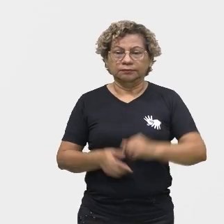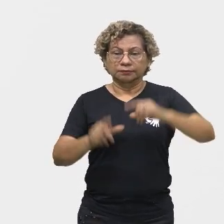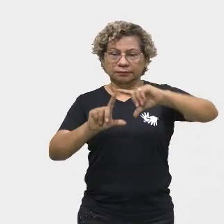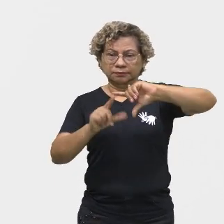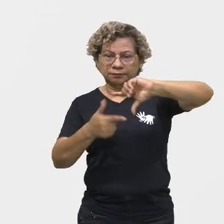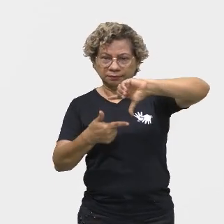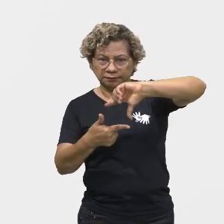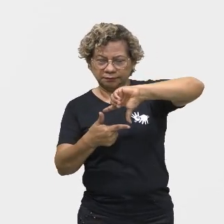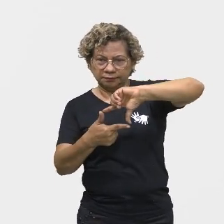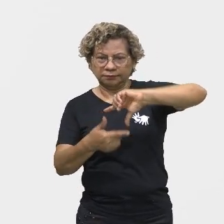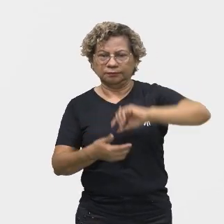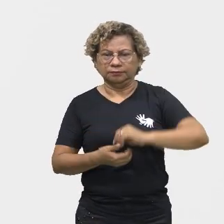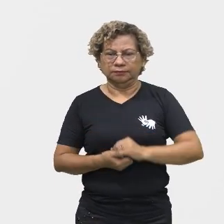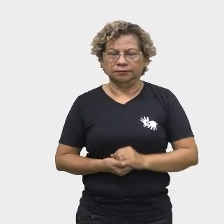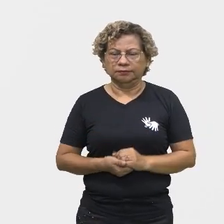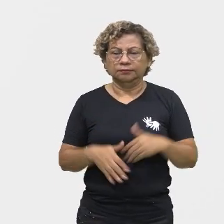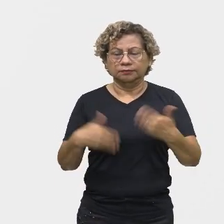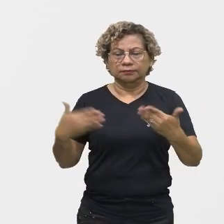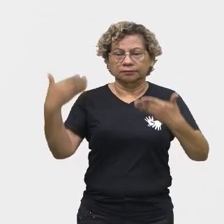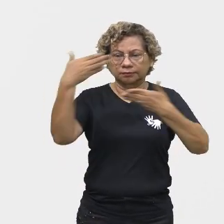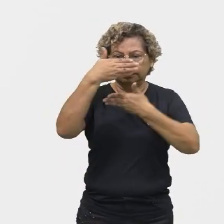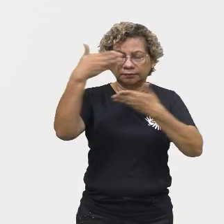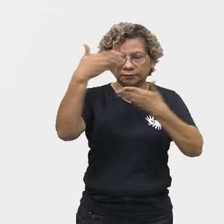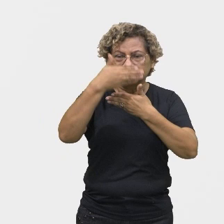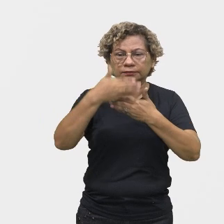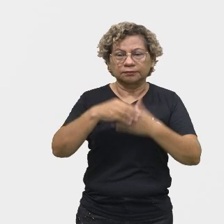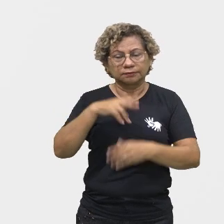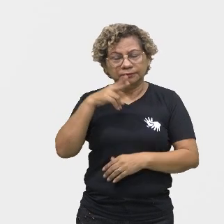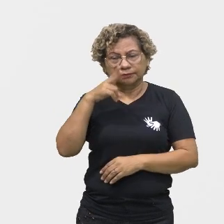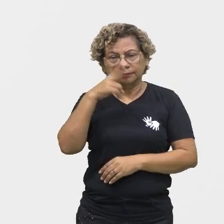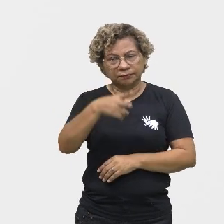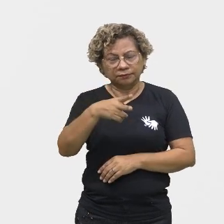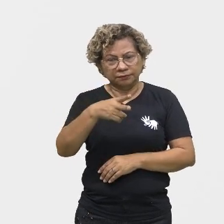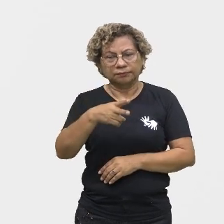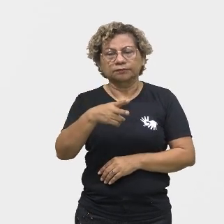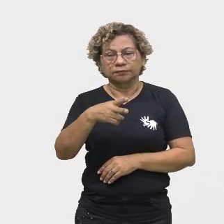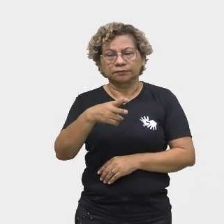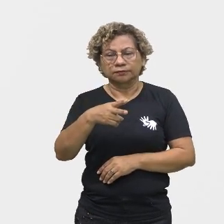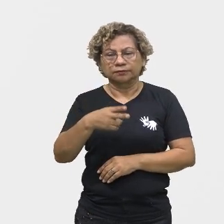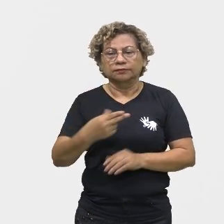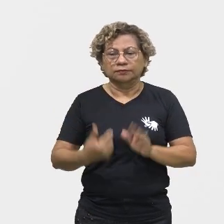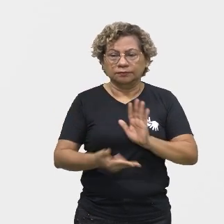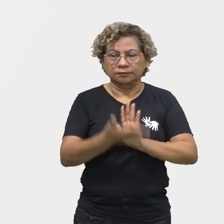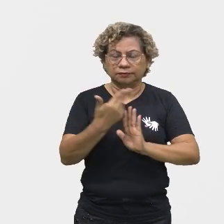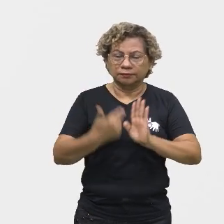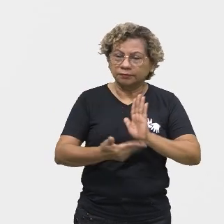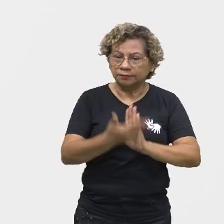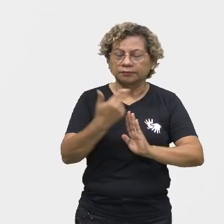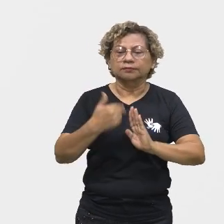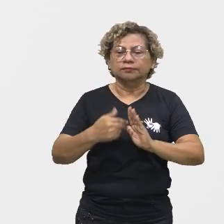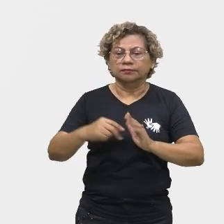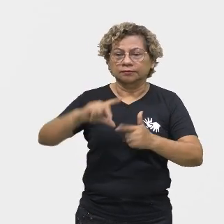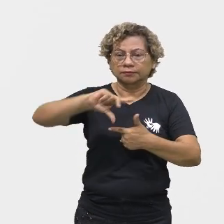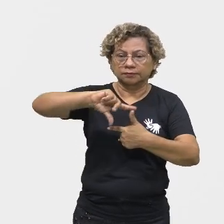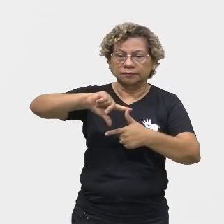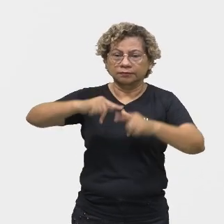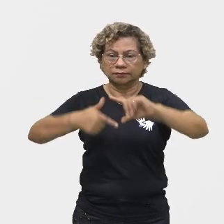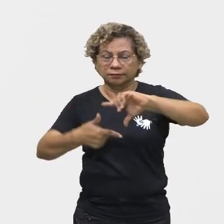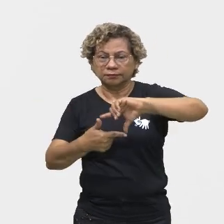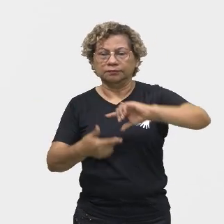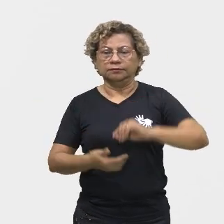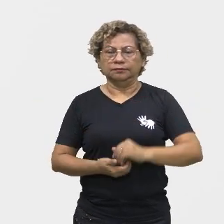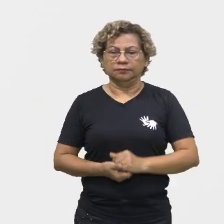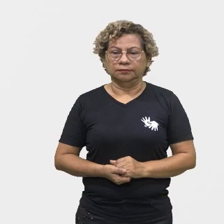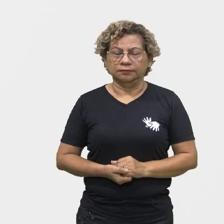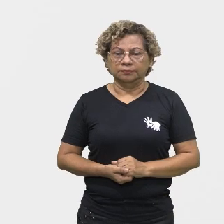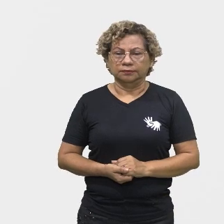geometrização das formas. O cubismo tem isso muito forte, né? A geometrização, a gente observa uma obra cubista,